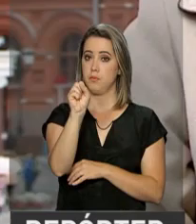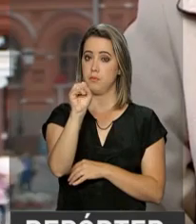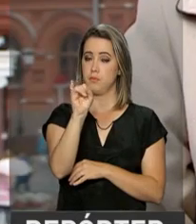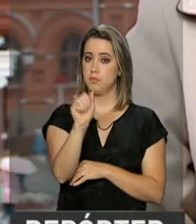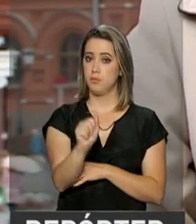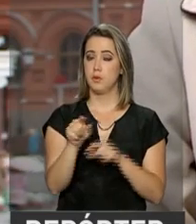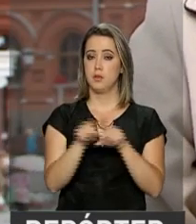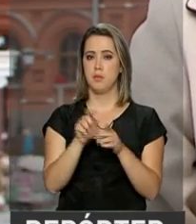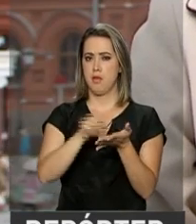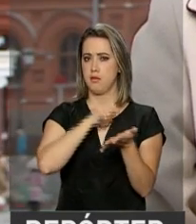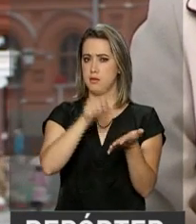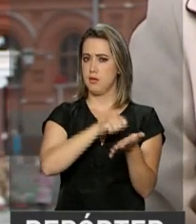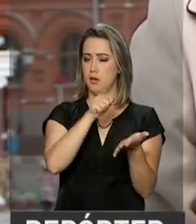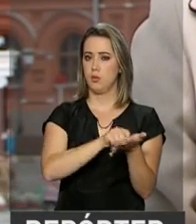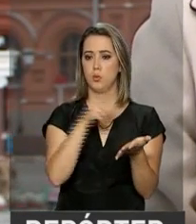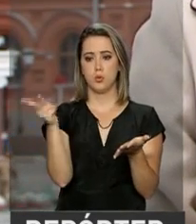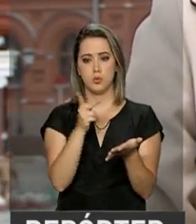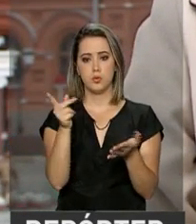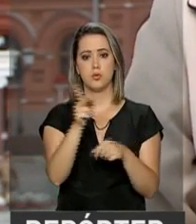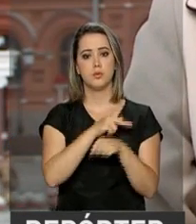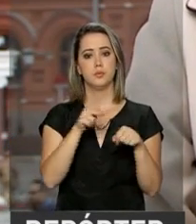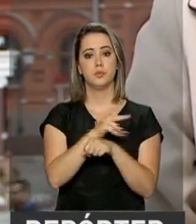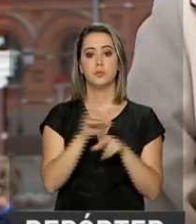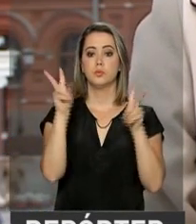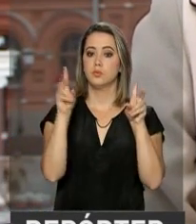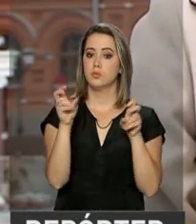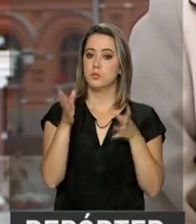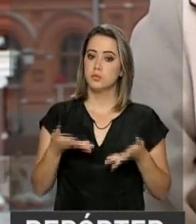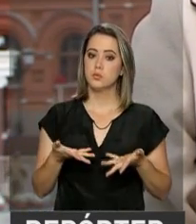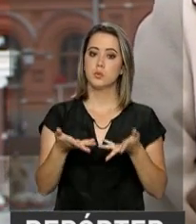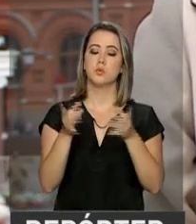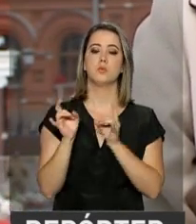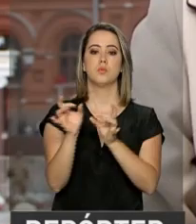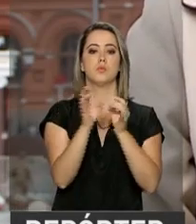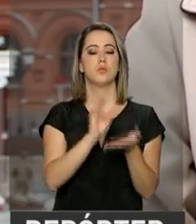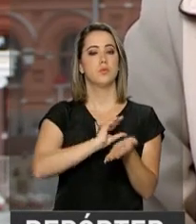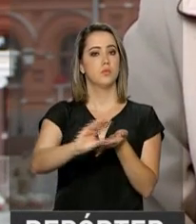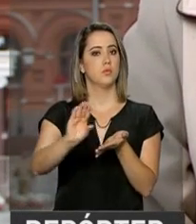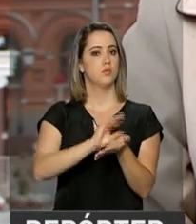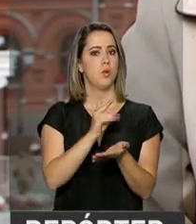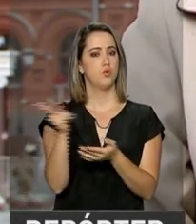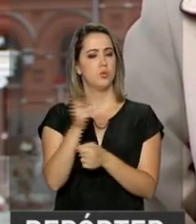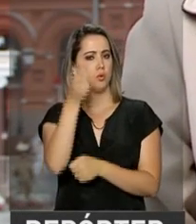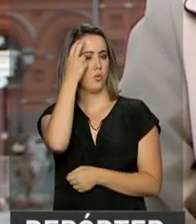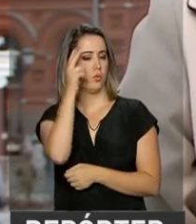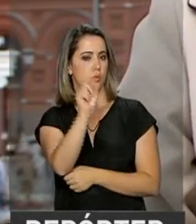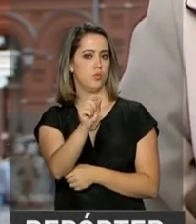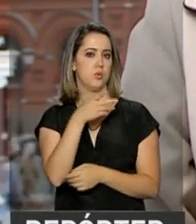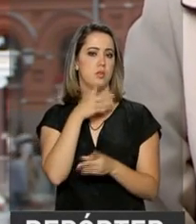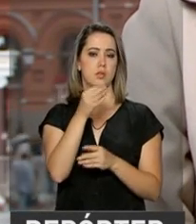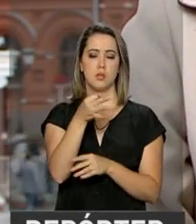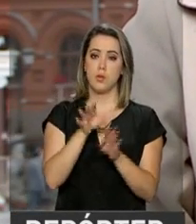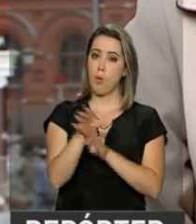também está prevista a assinatura de acordo entre os dois países em temas como promoção de comércio investimentos intercâmbio cultural e consultas